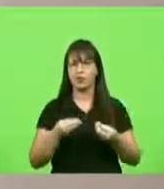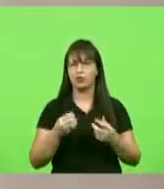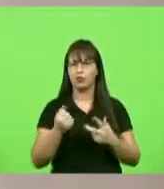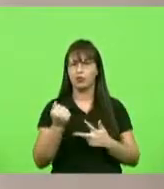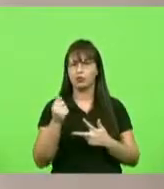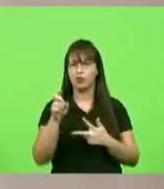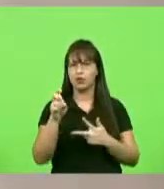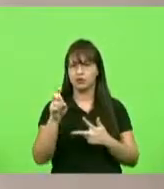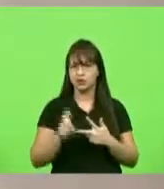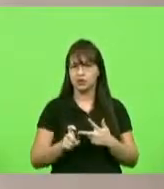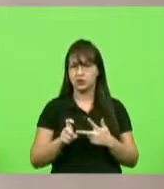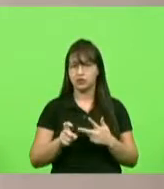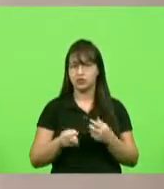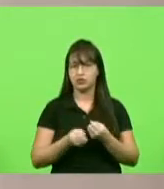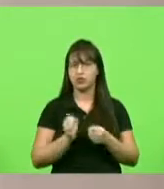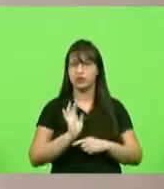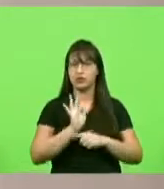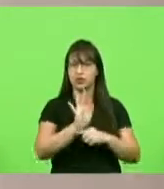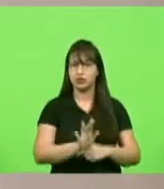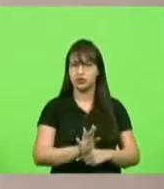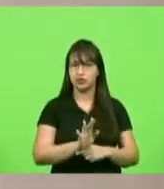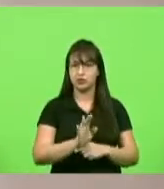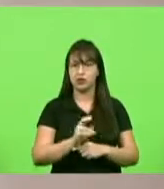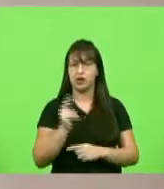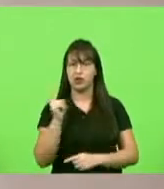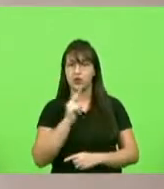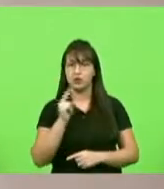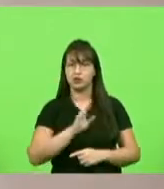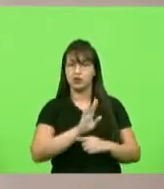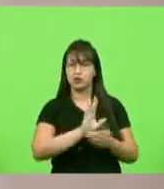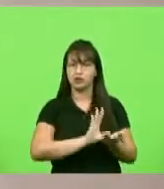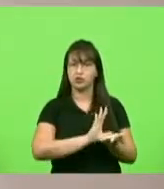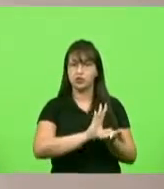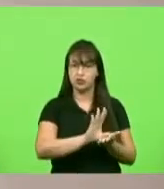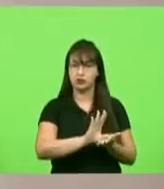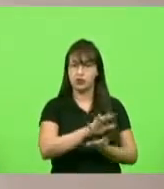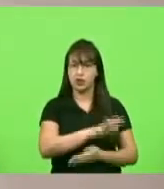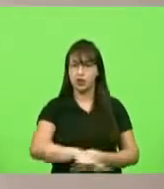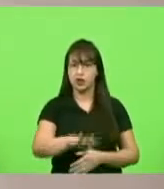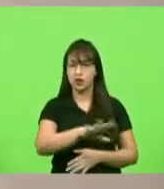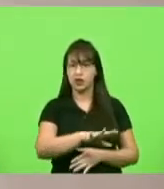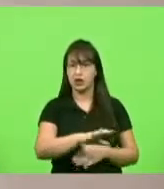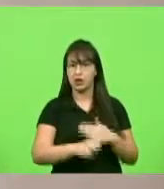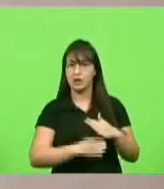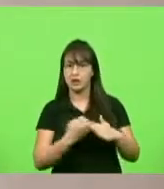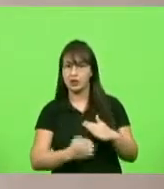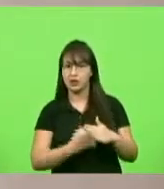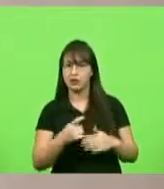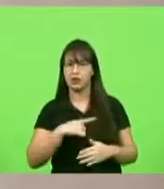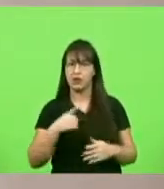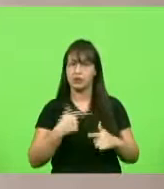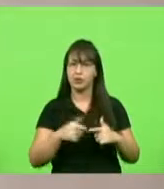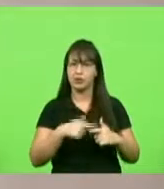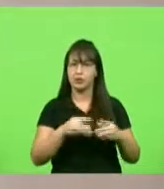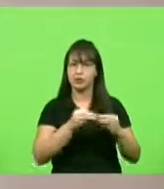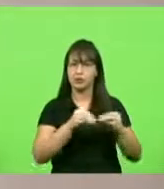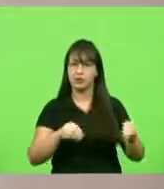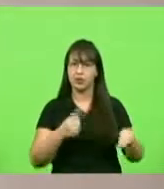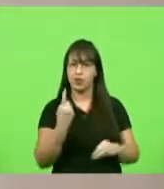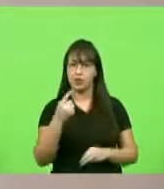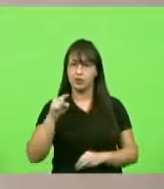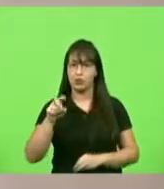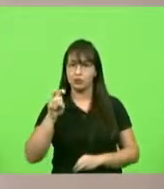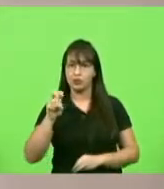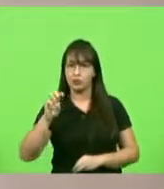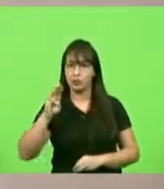lançará auxílio emergencial a empreendedores impactados pela pandemia na ordem de 1,5 bilhão de reais. Em